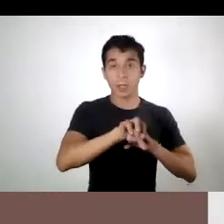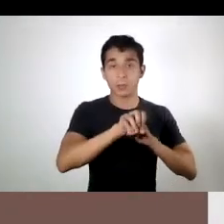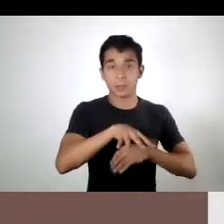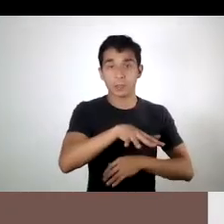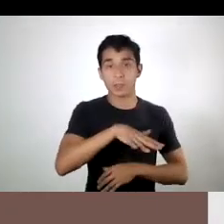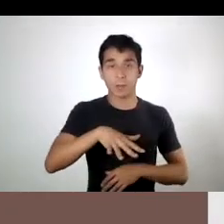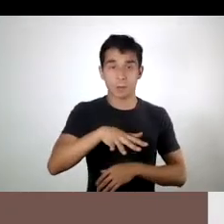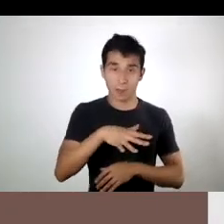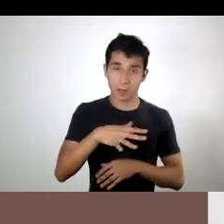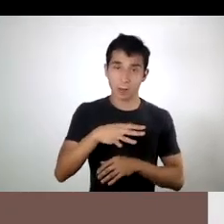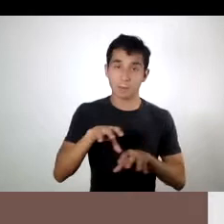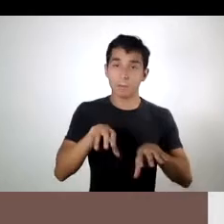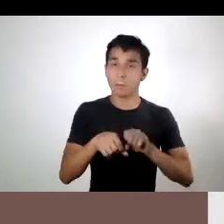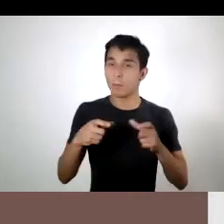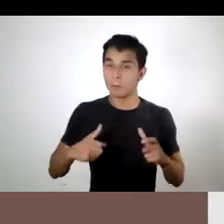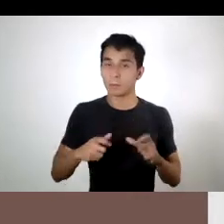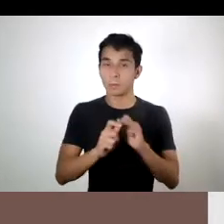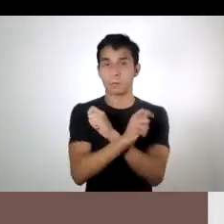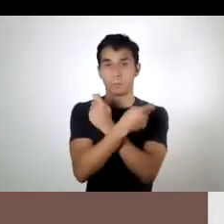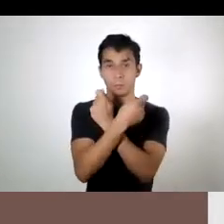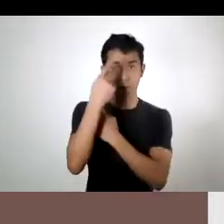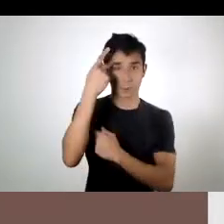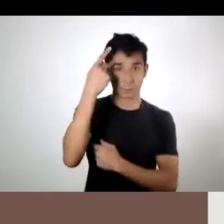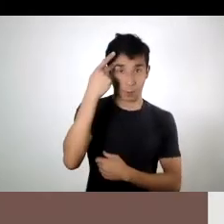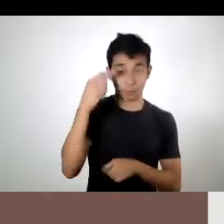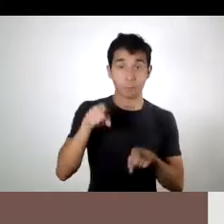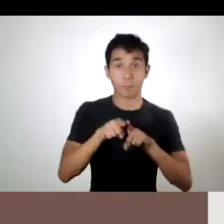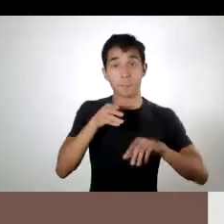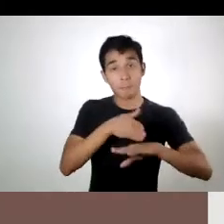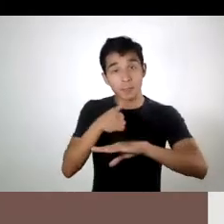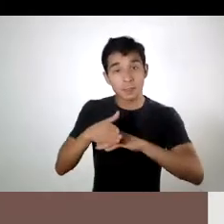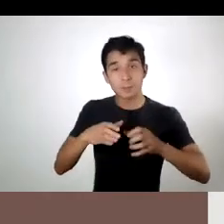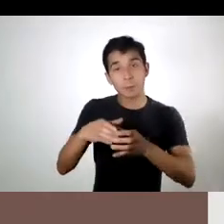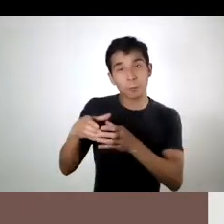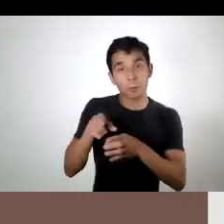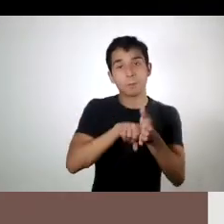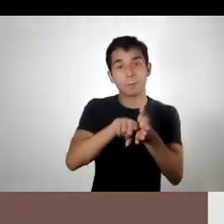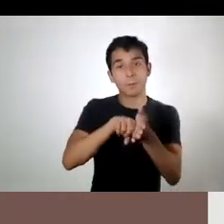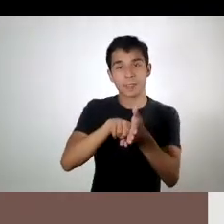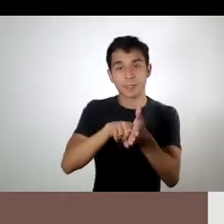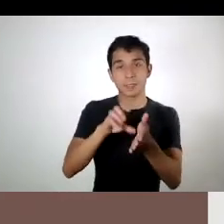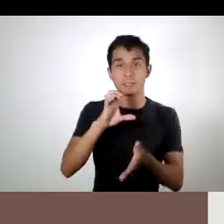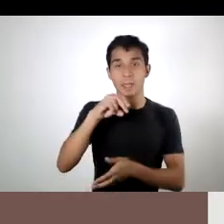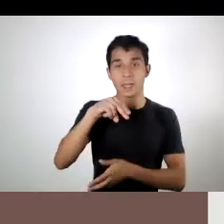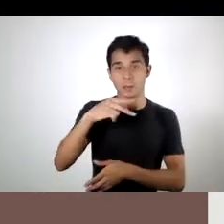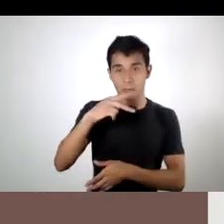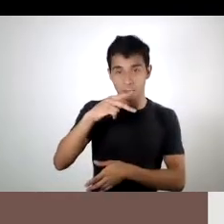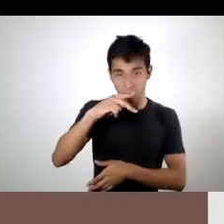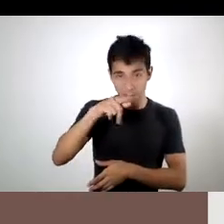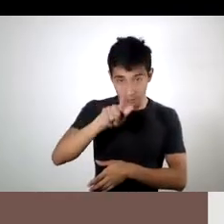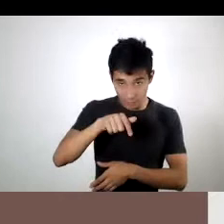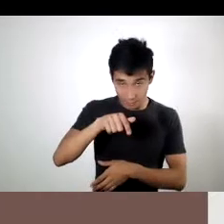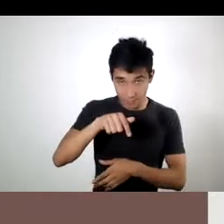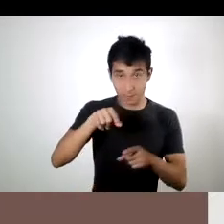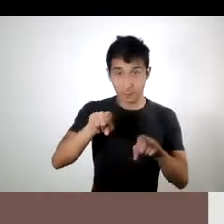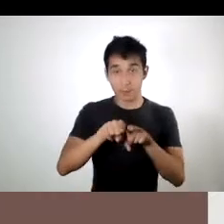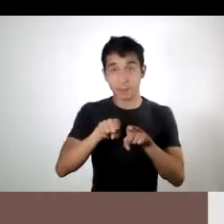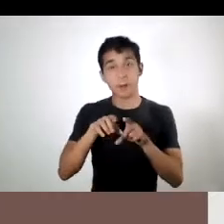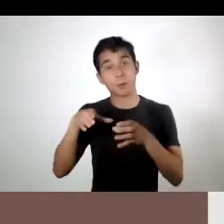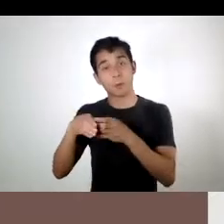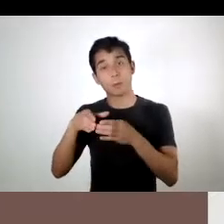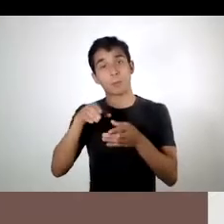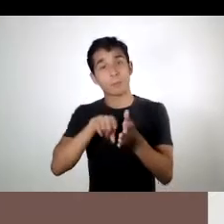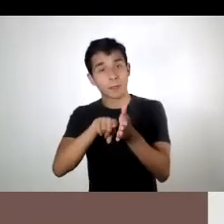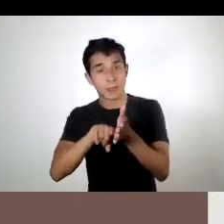de São Paulo, participa dos grupos de pesquisa, CNPq, os grupos de pesquisa Formação de Professores